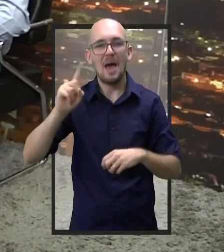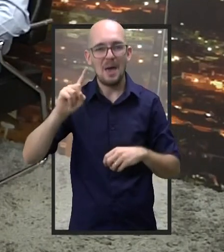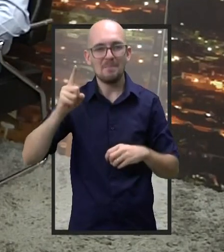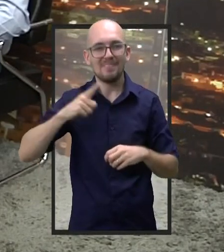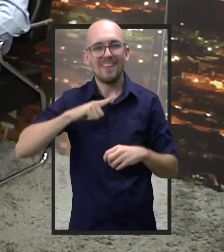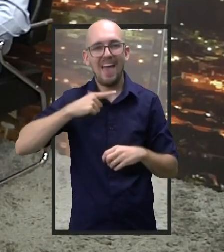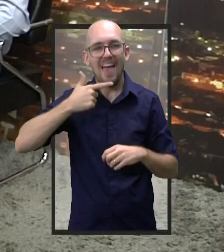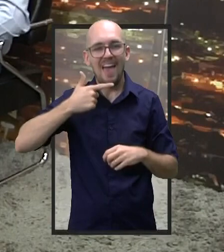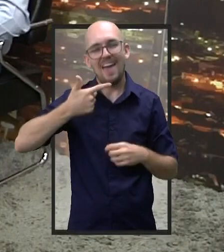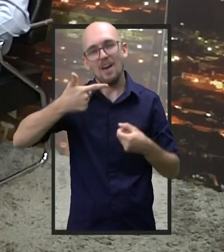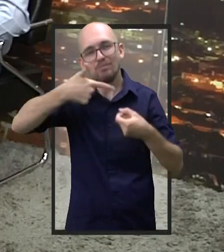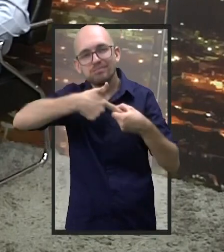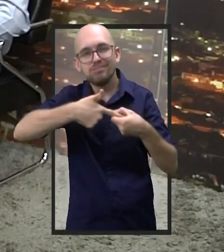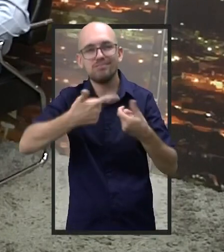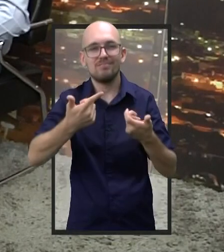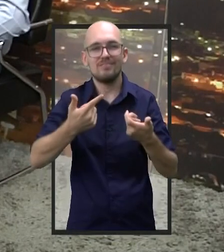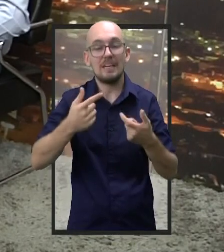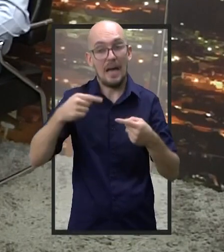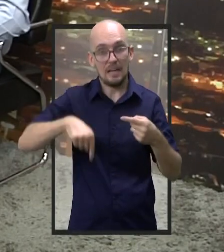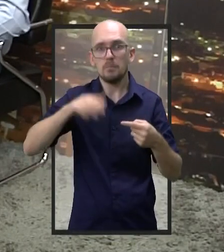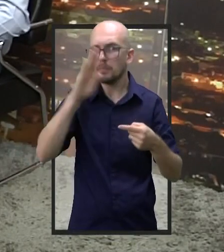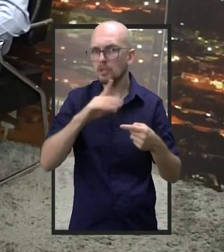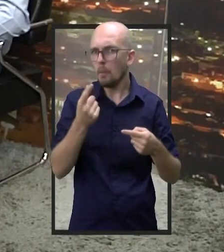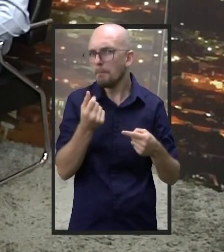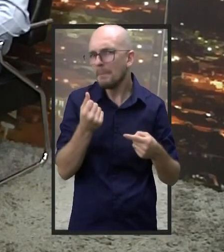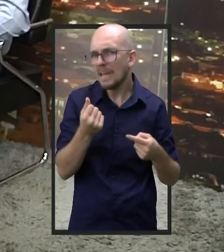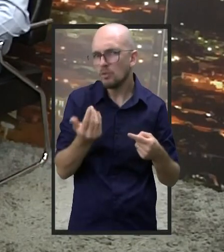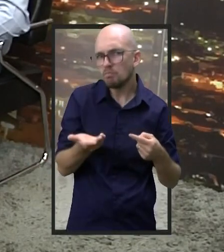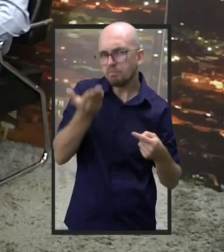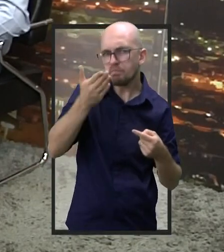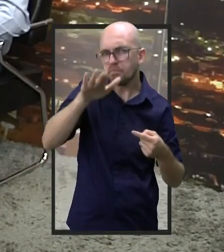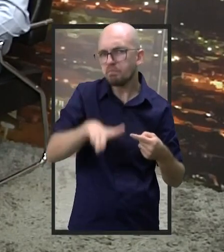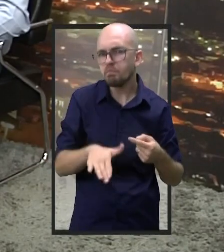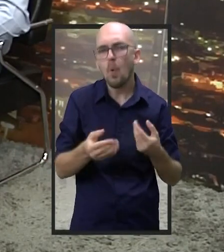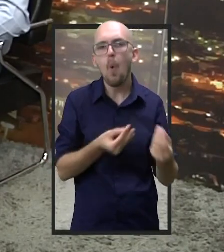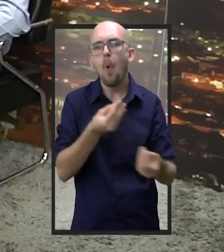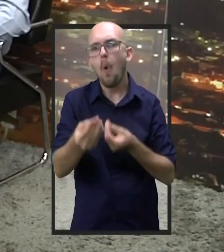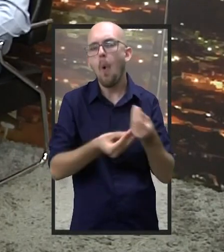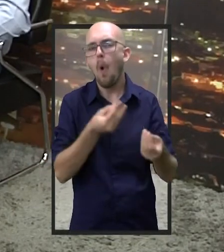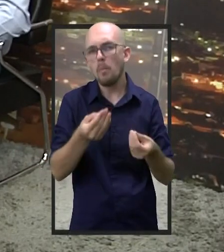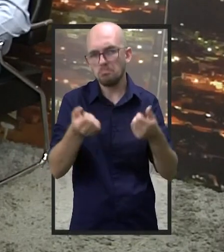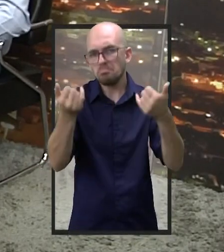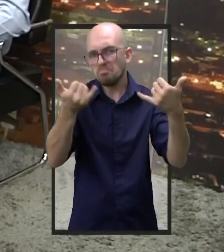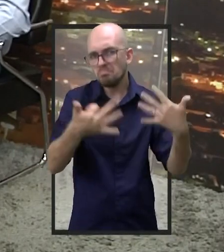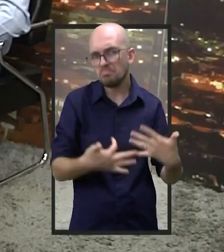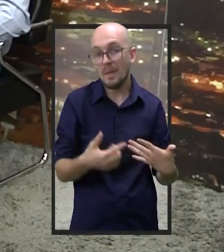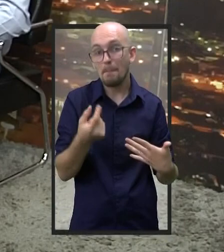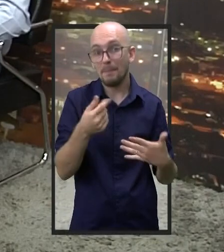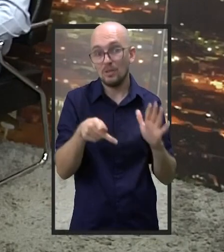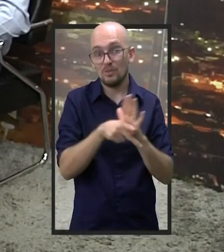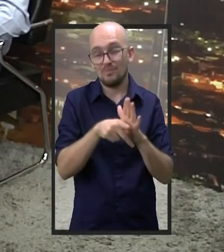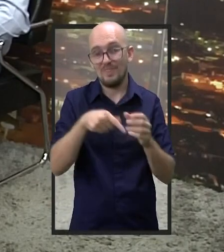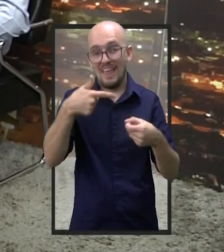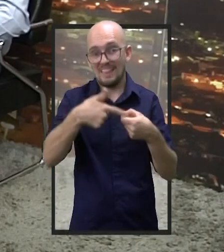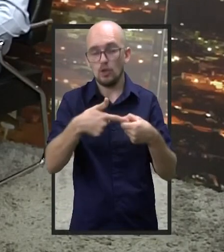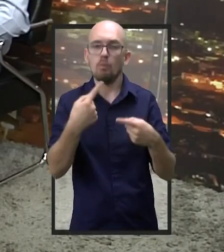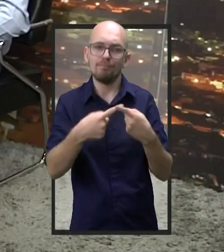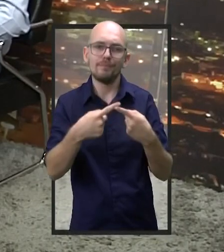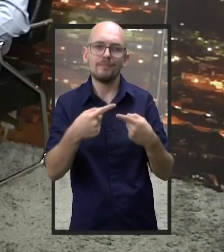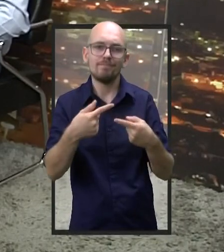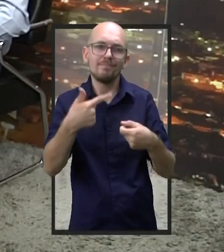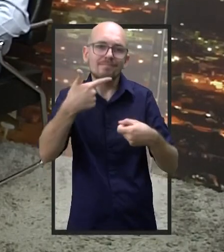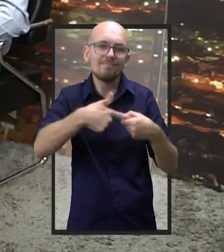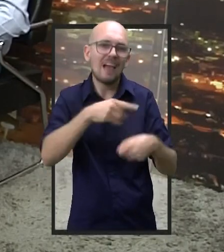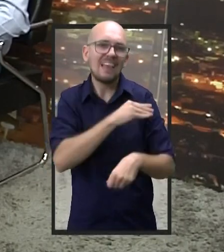preço aqui no Brasil é um preço competitivo em relação ao mercado externo, né? Nós sabemos hoje que o etanol é uma commodity